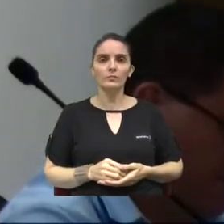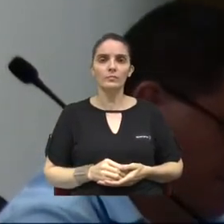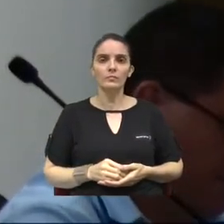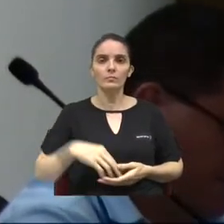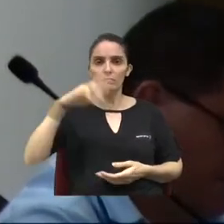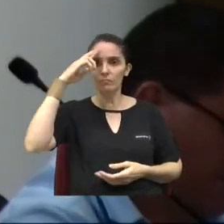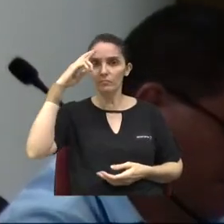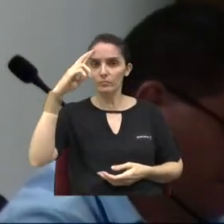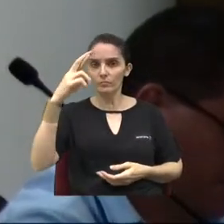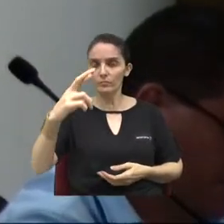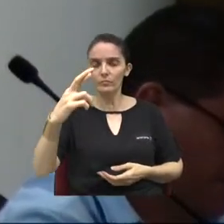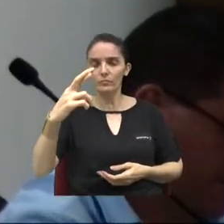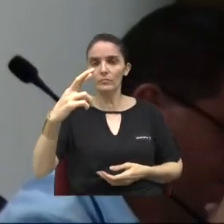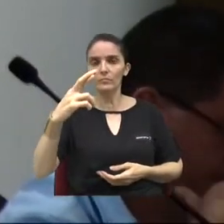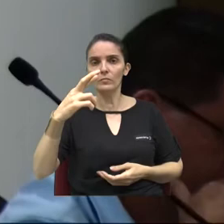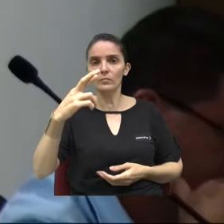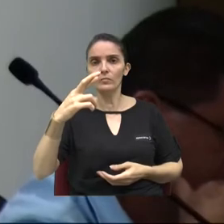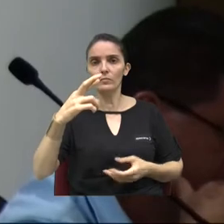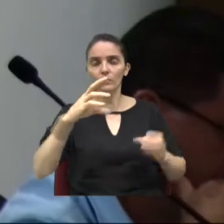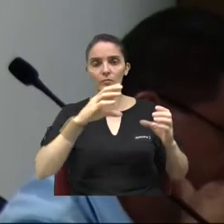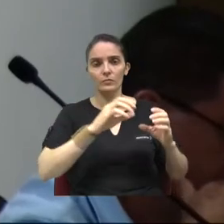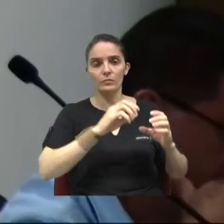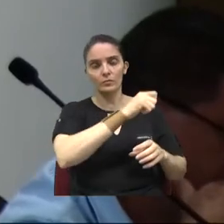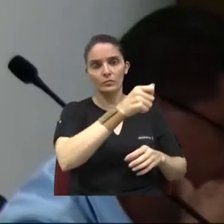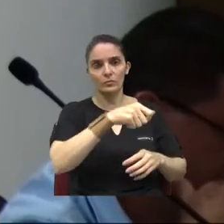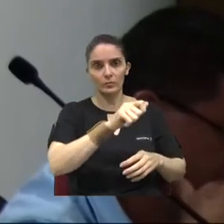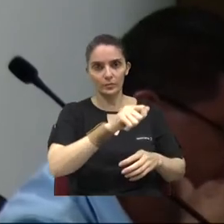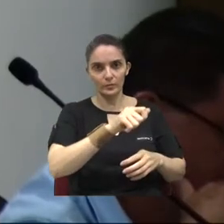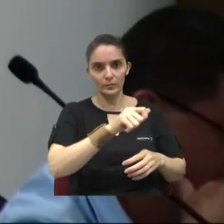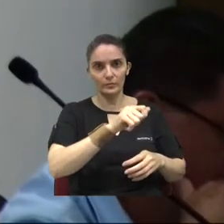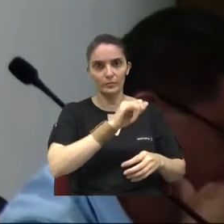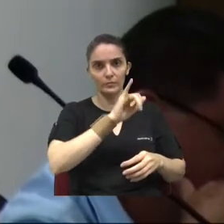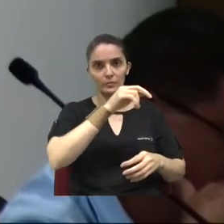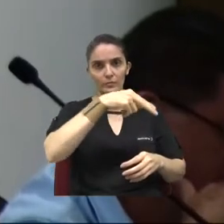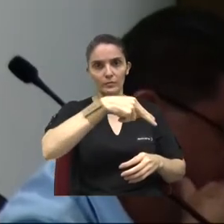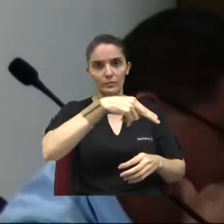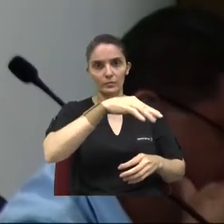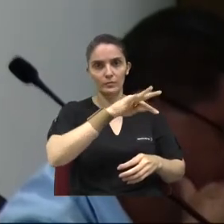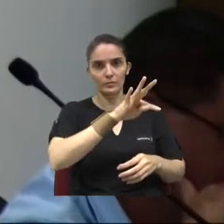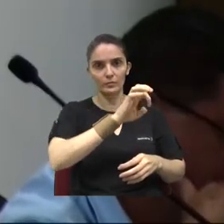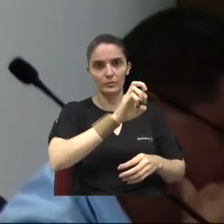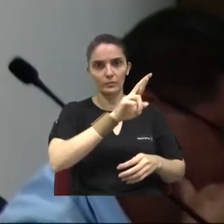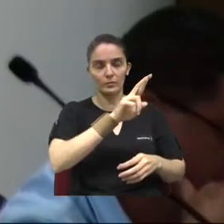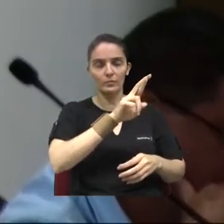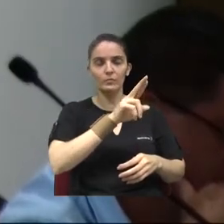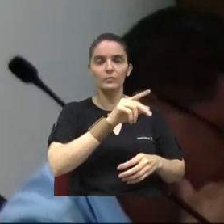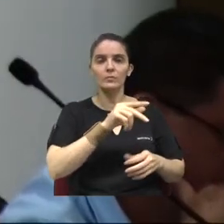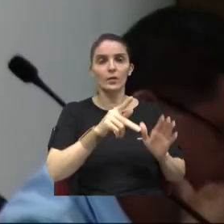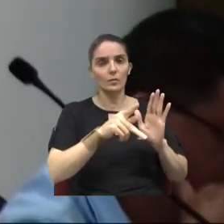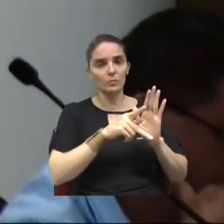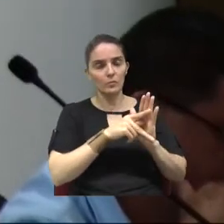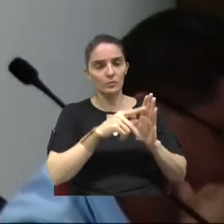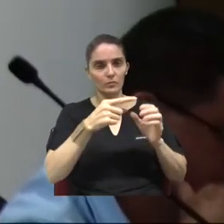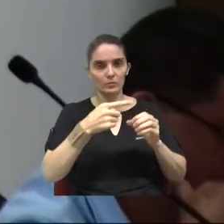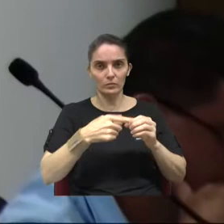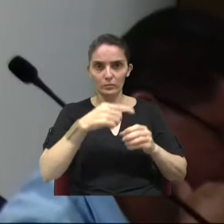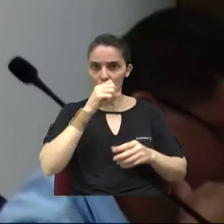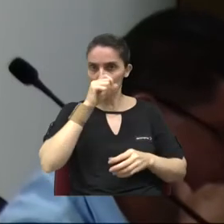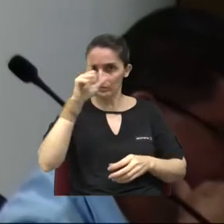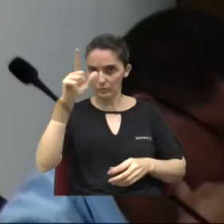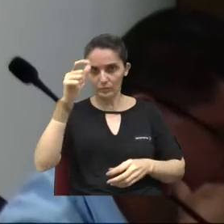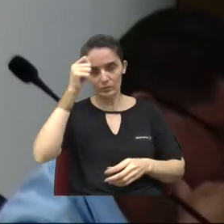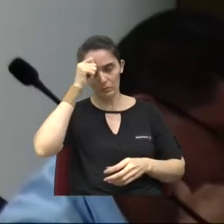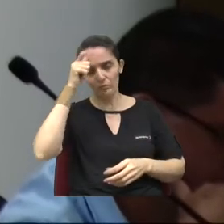comandar a Associação Atlética Internacional, que hoje é o nosso patrimônio cultural